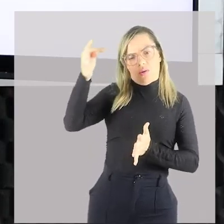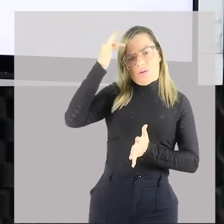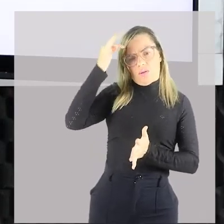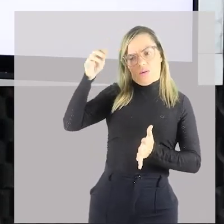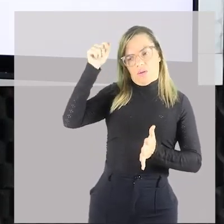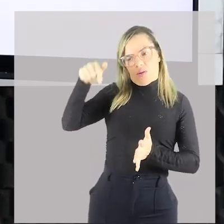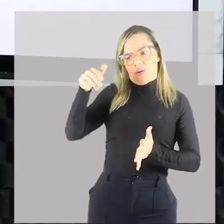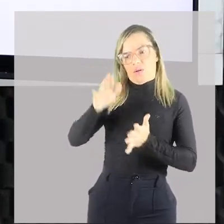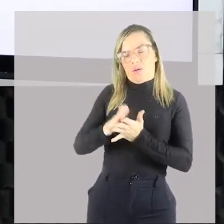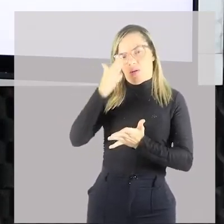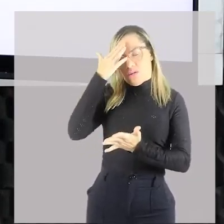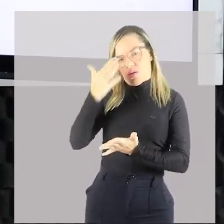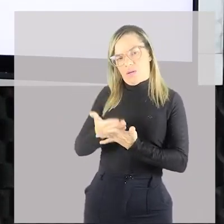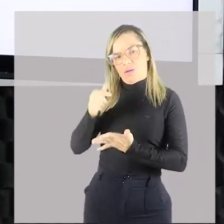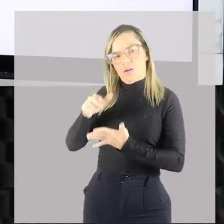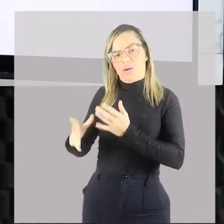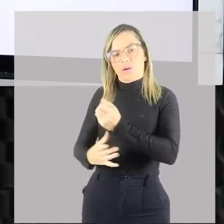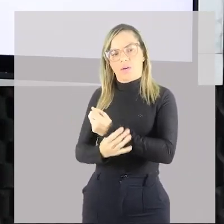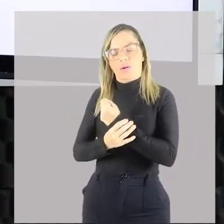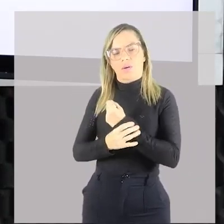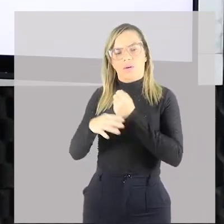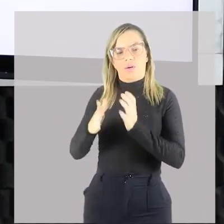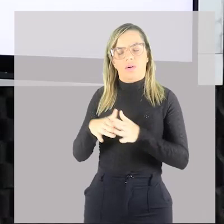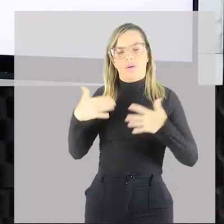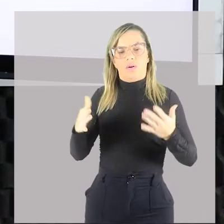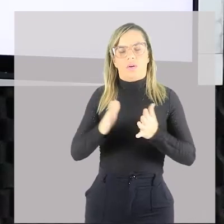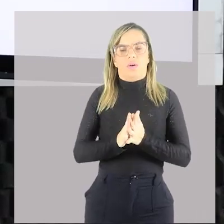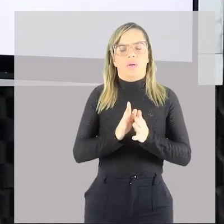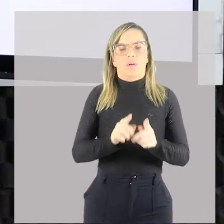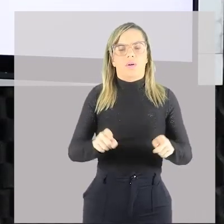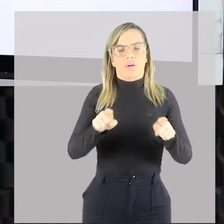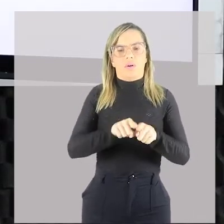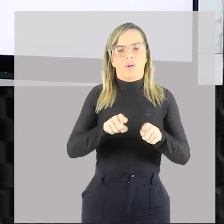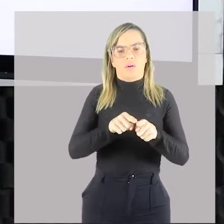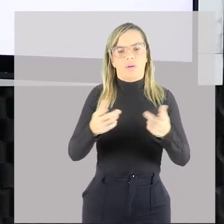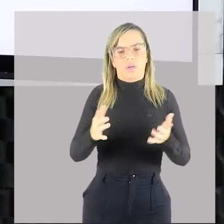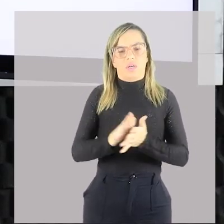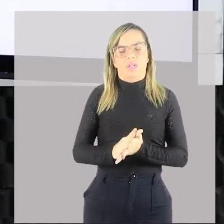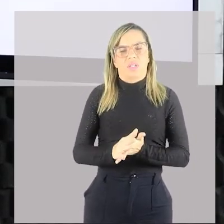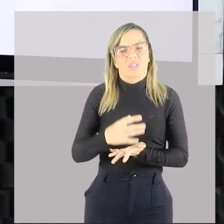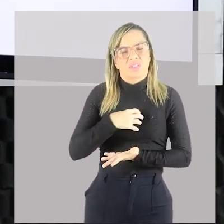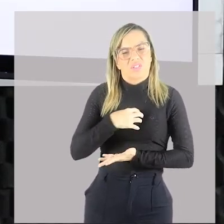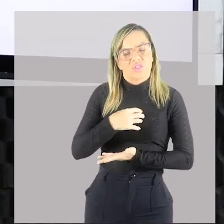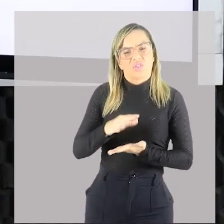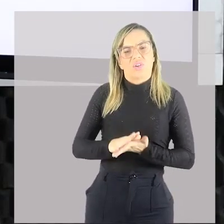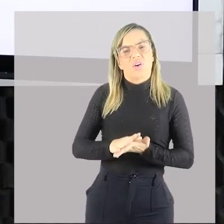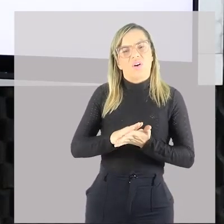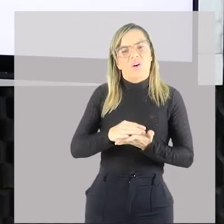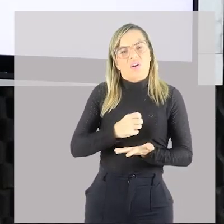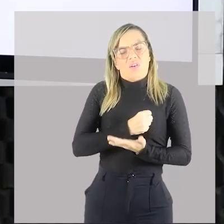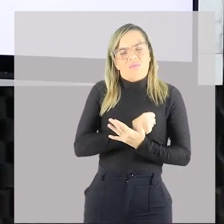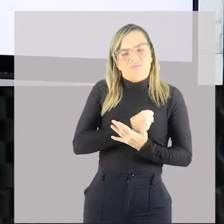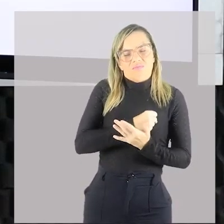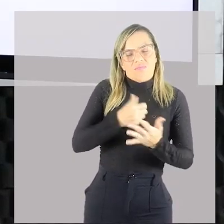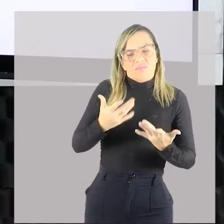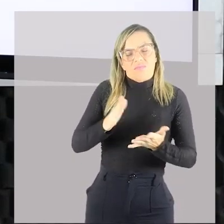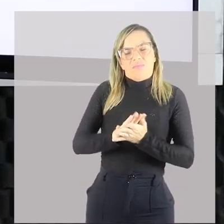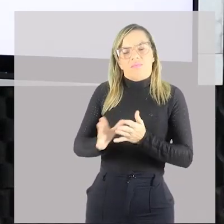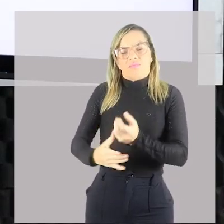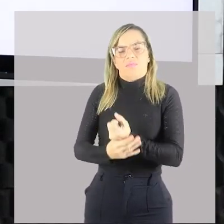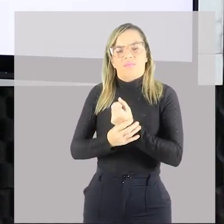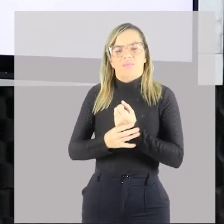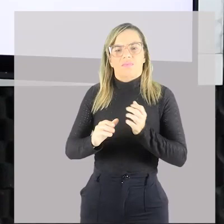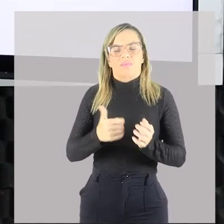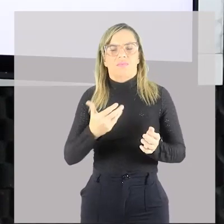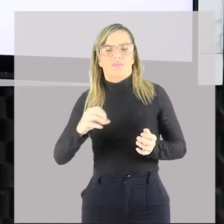ao absolutismo com toda certeza, e ele é saudosista em relação ao absolutismo em muitos momentos. Tá? Talvez ele não seja 100%